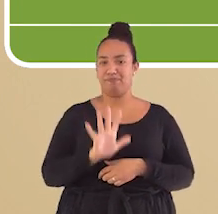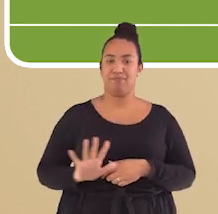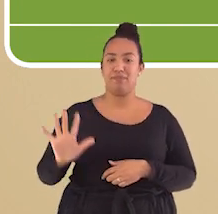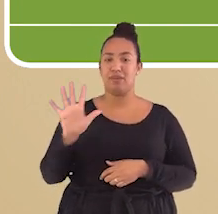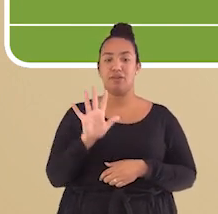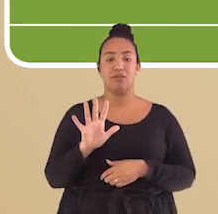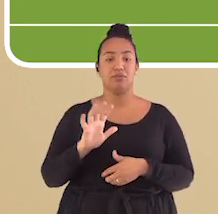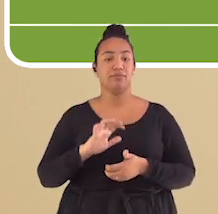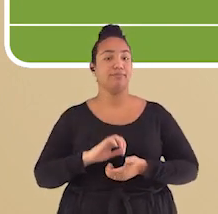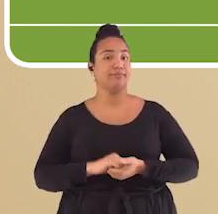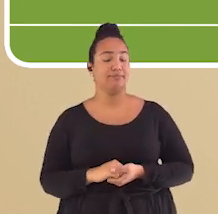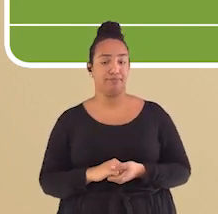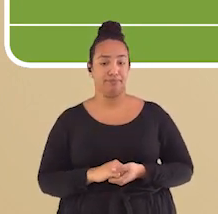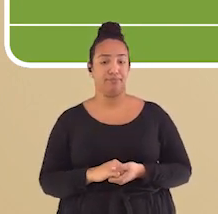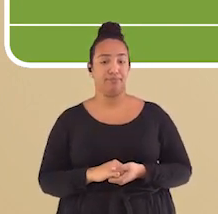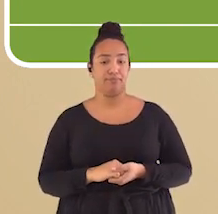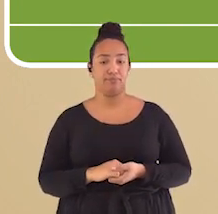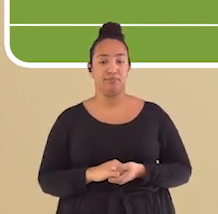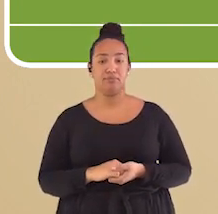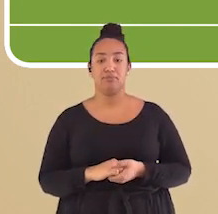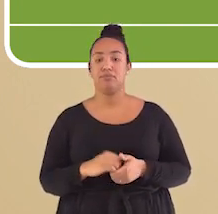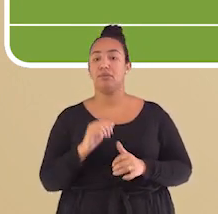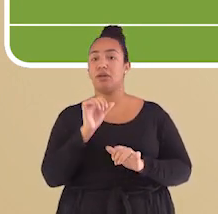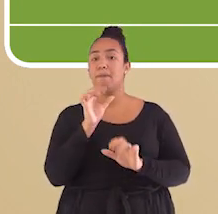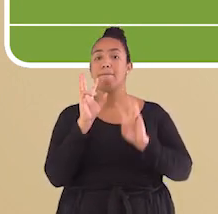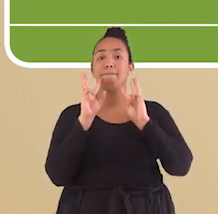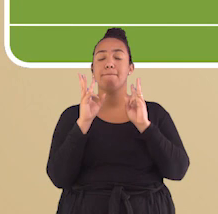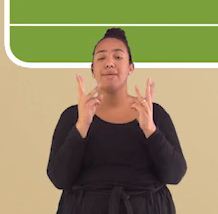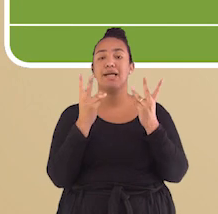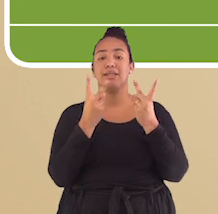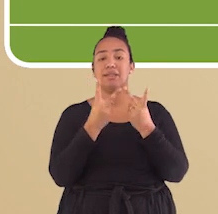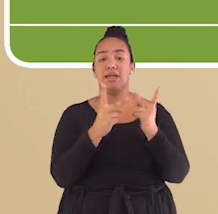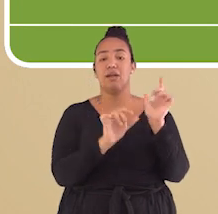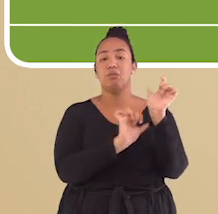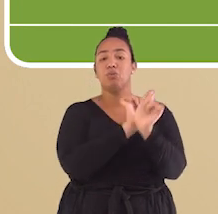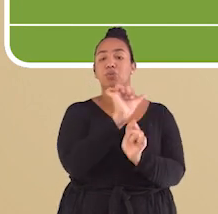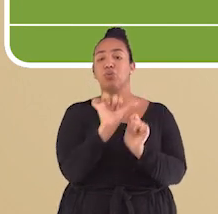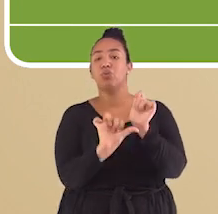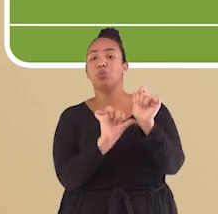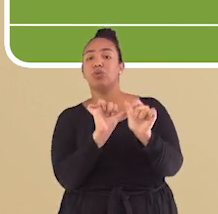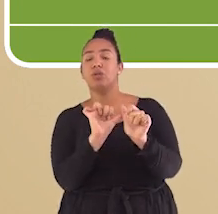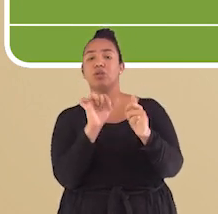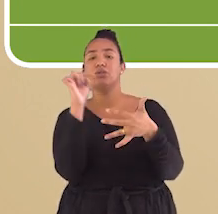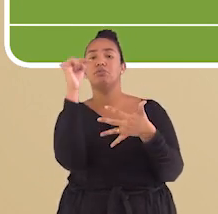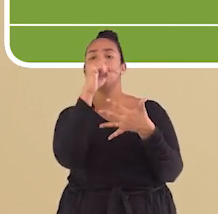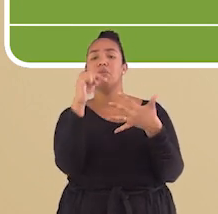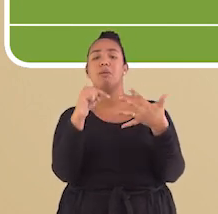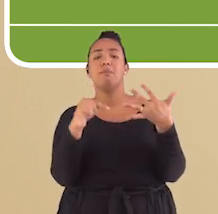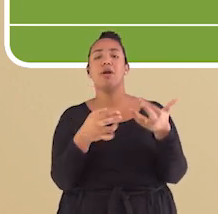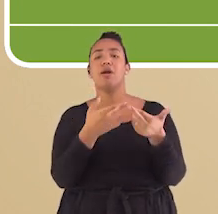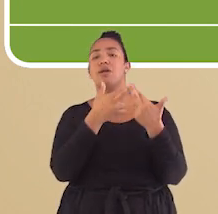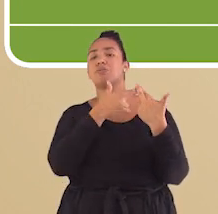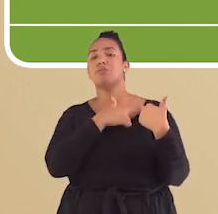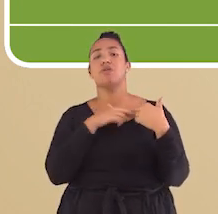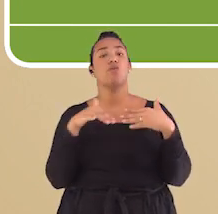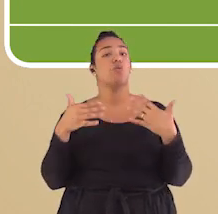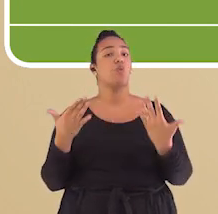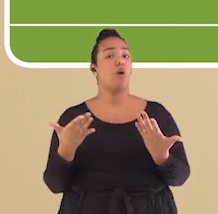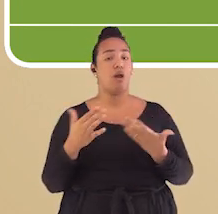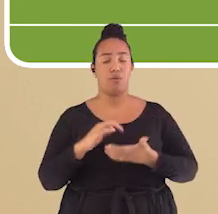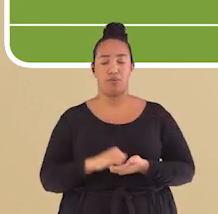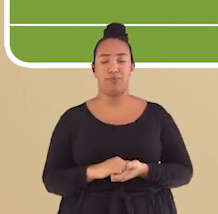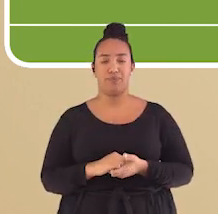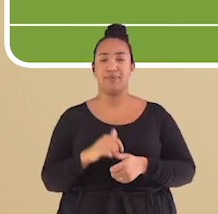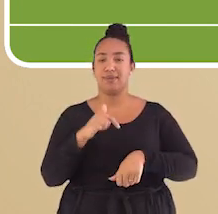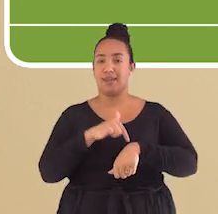para você. Quais os fatores responsáveis pelas mudanças de estado físico da matéria?